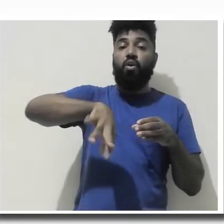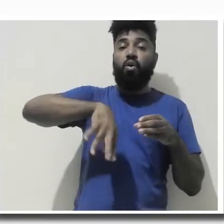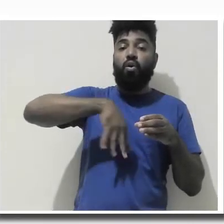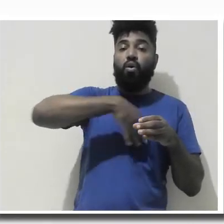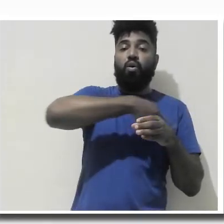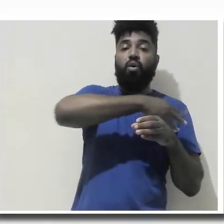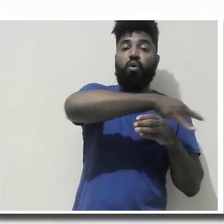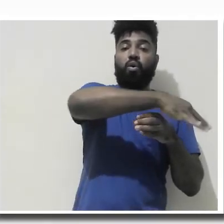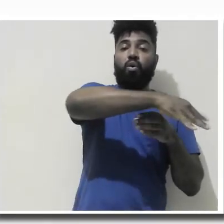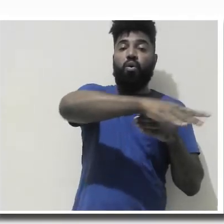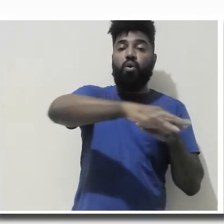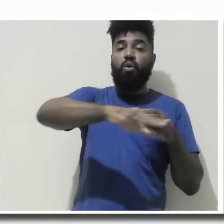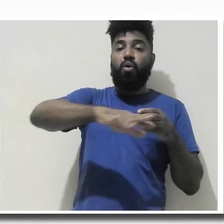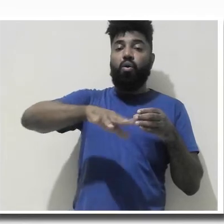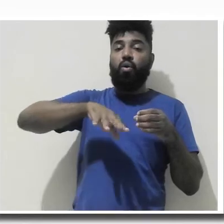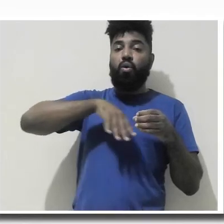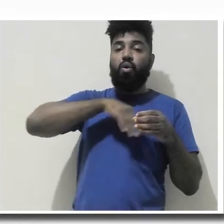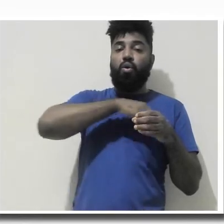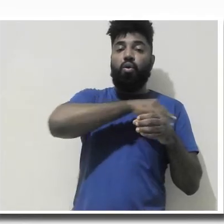Essa região